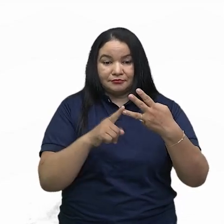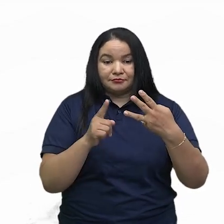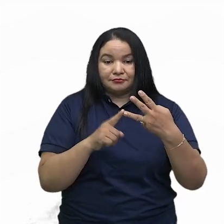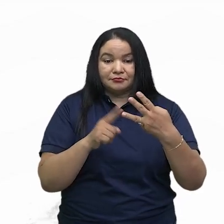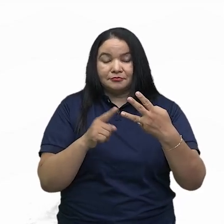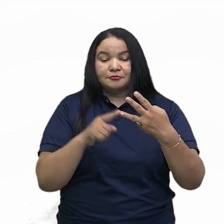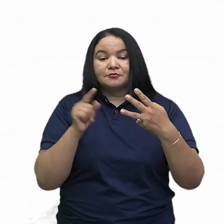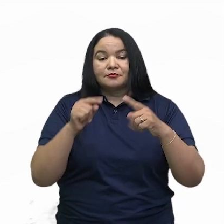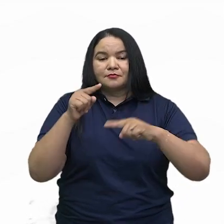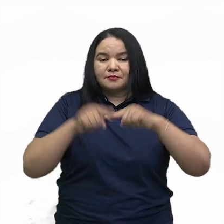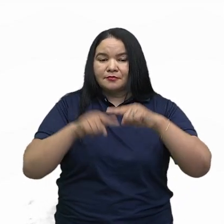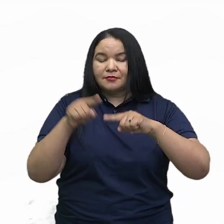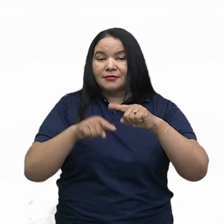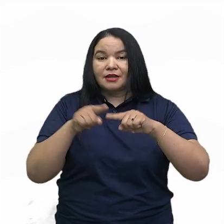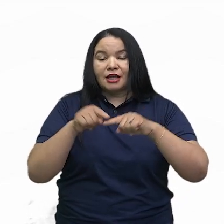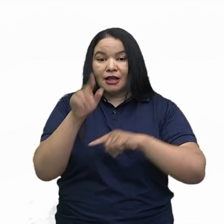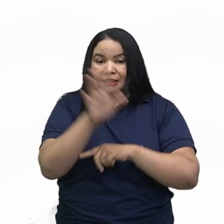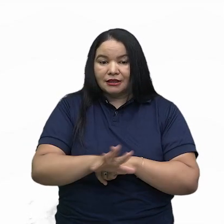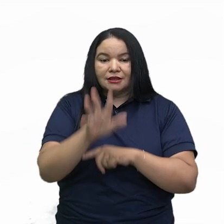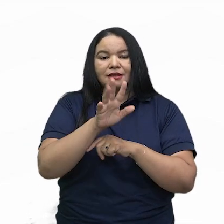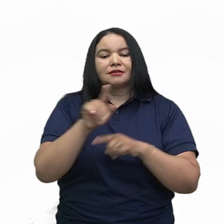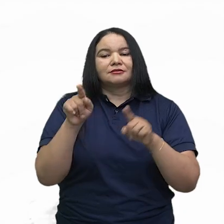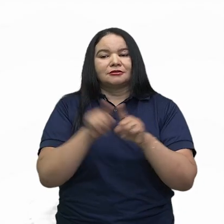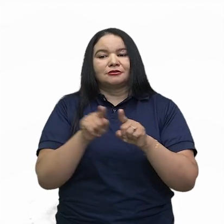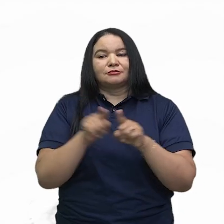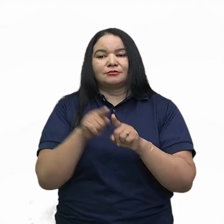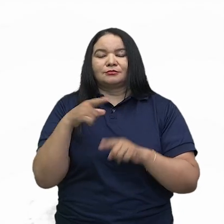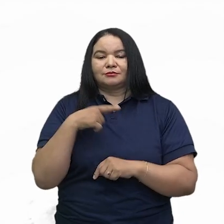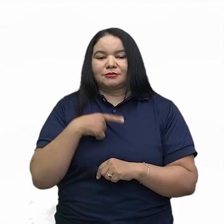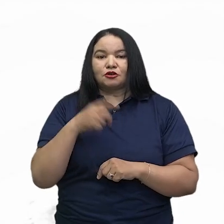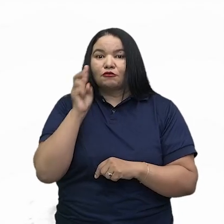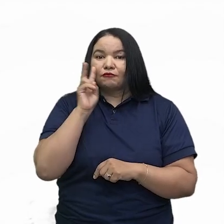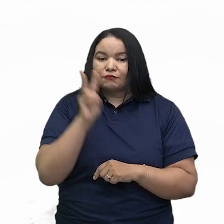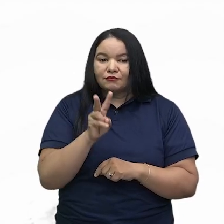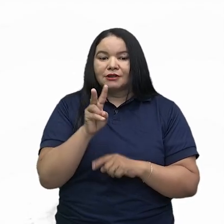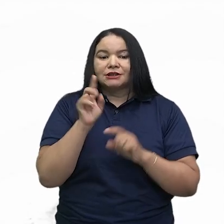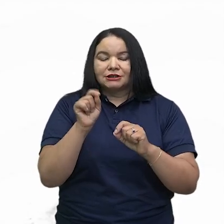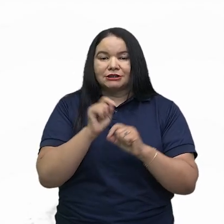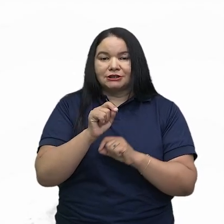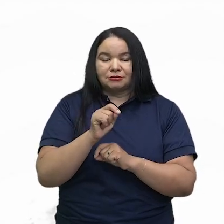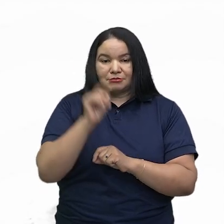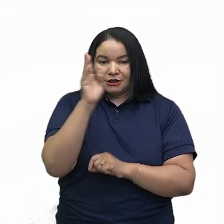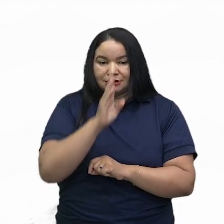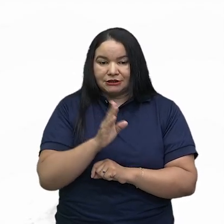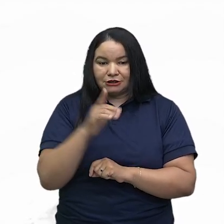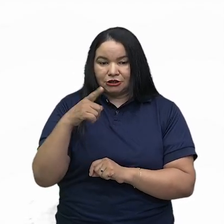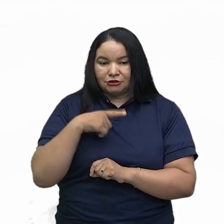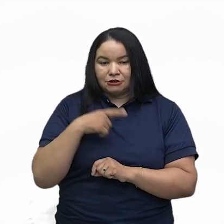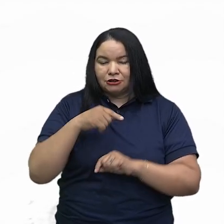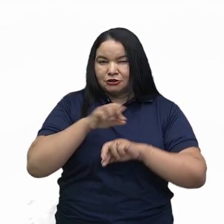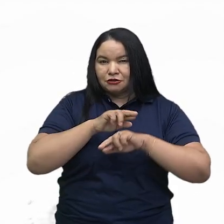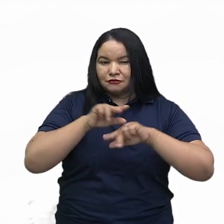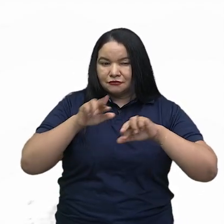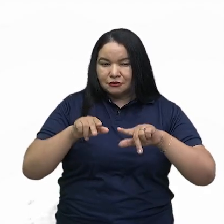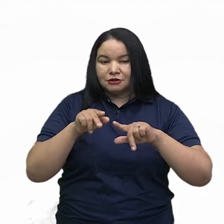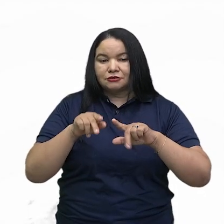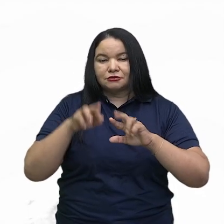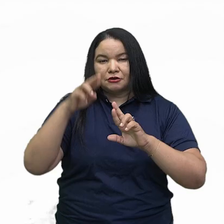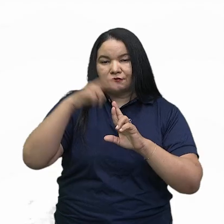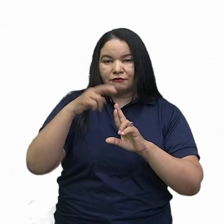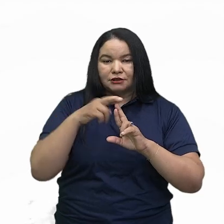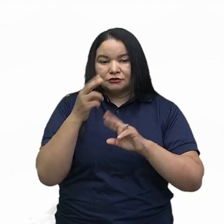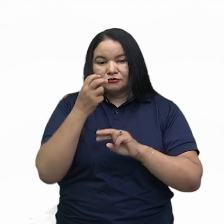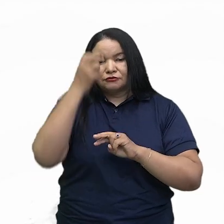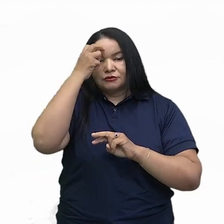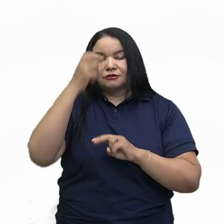envolvidos. E o nosso terceiro tópico, as ferramentas nacionais. Então, a gente observa que o Brasil ele